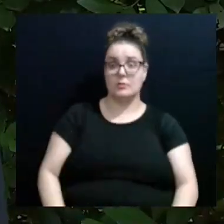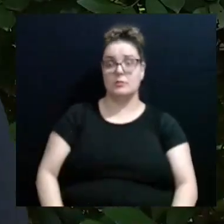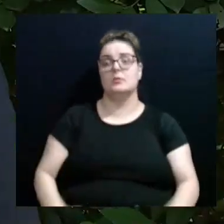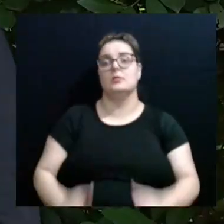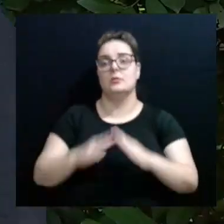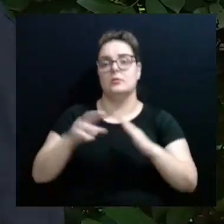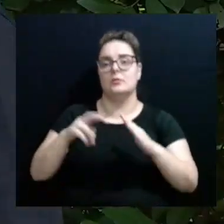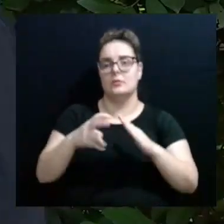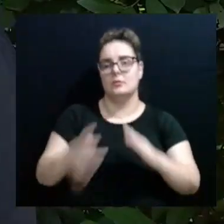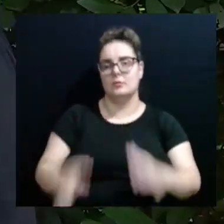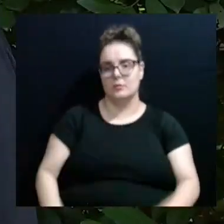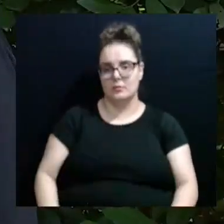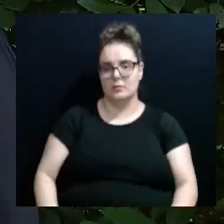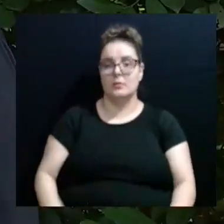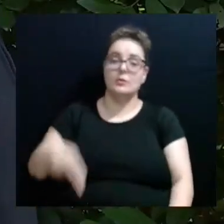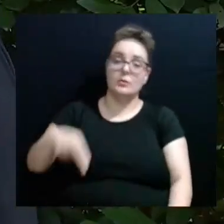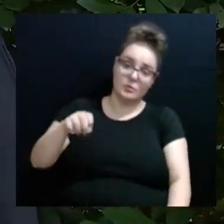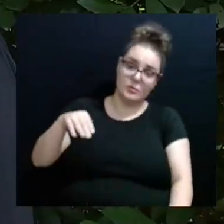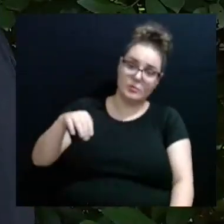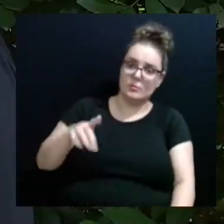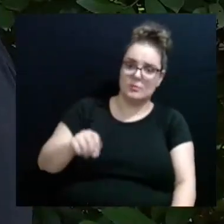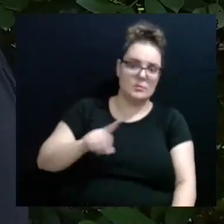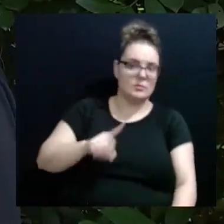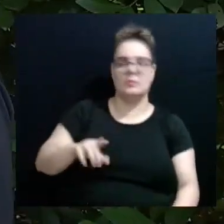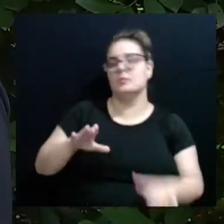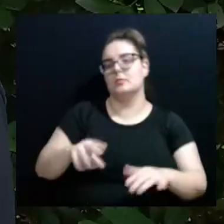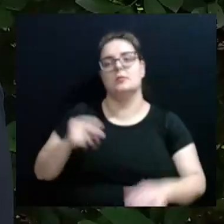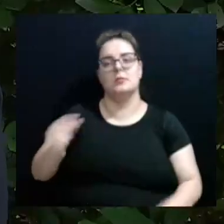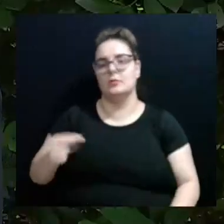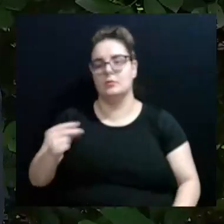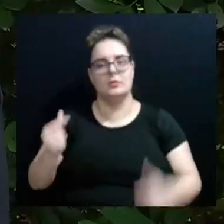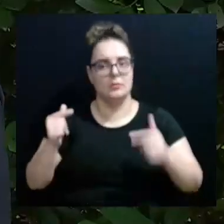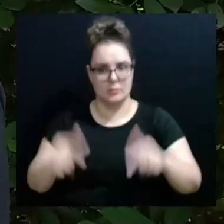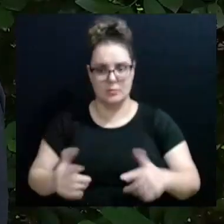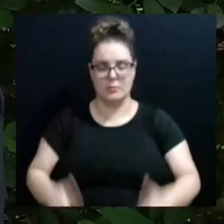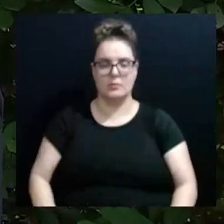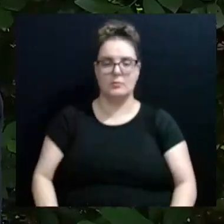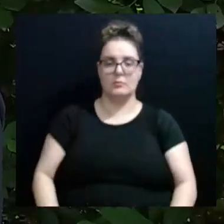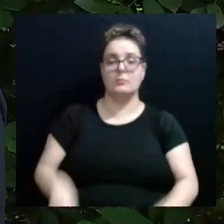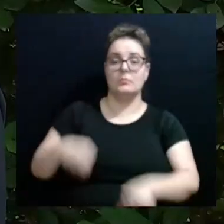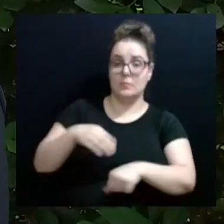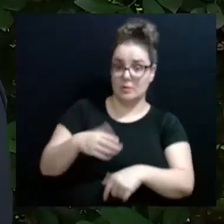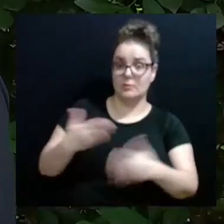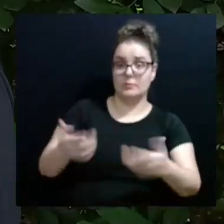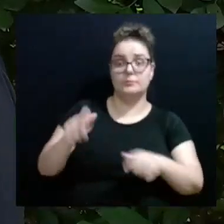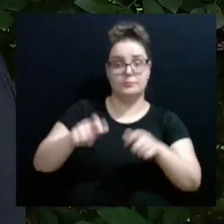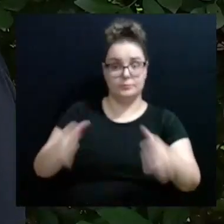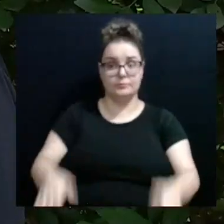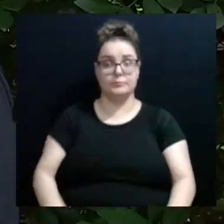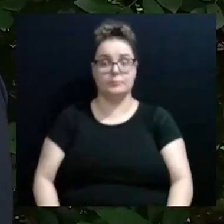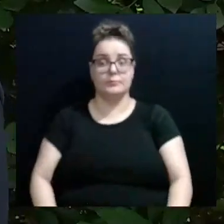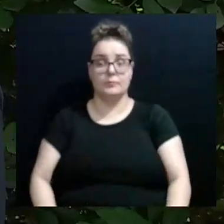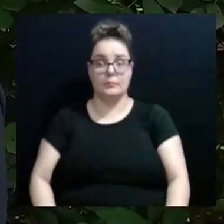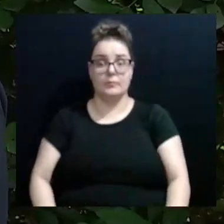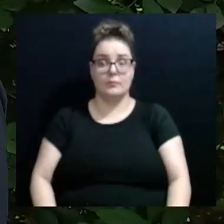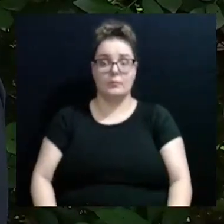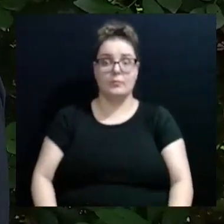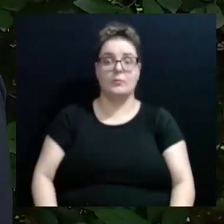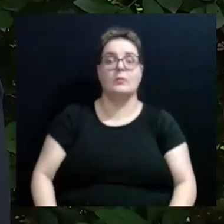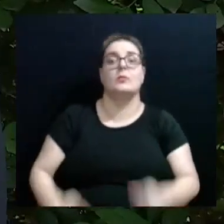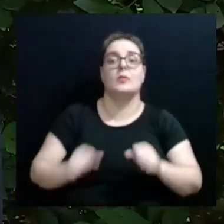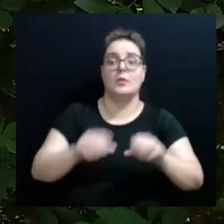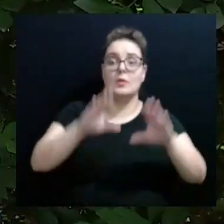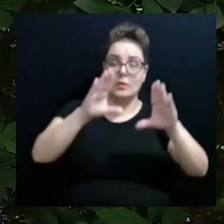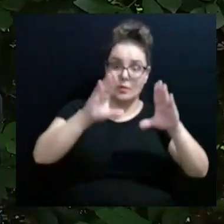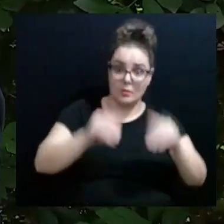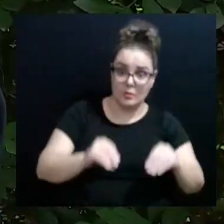também. Eles não ficam muito tempo no mesmo lugar. Mas uma dica que eu dou para as pessoas também, que é, você pode de noite colocar no alto do